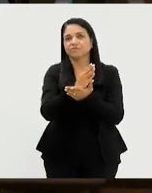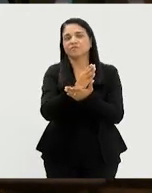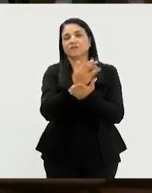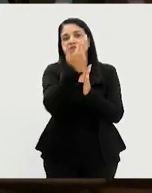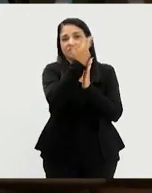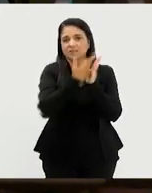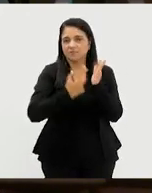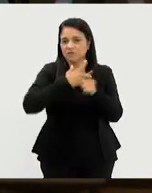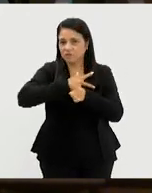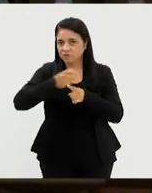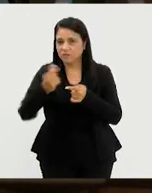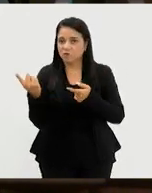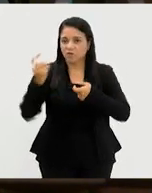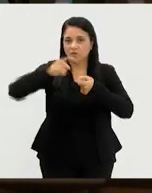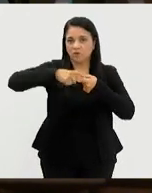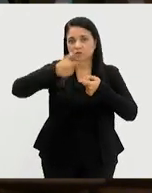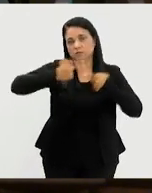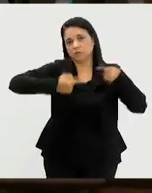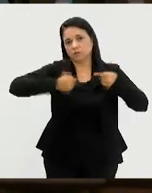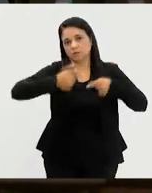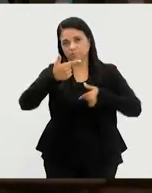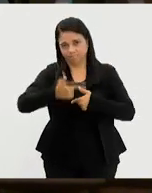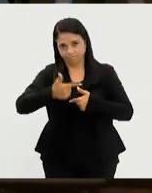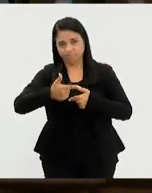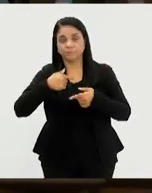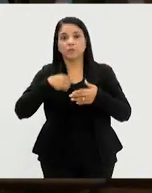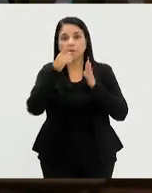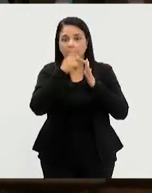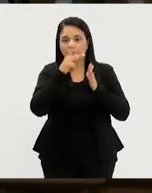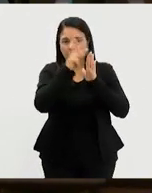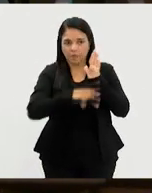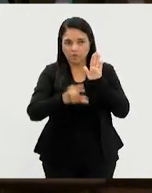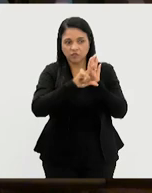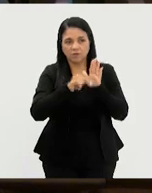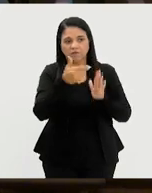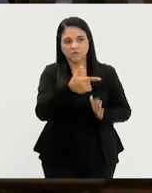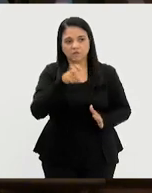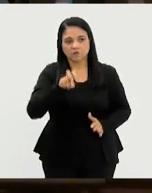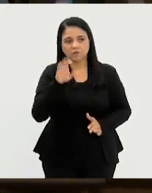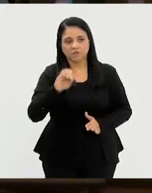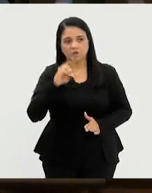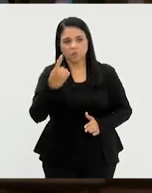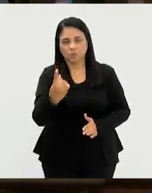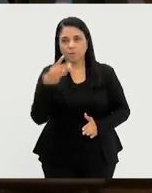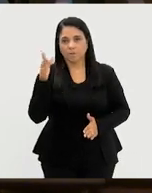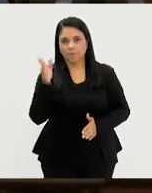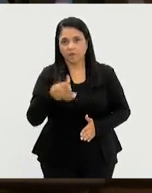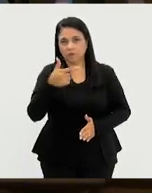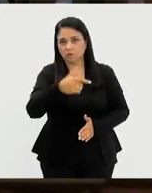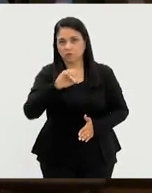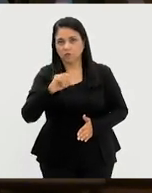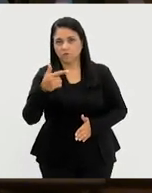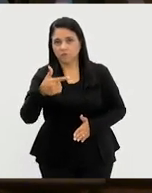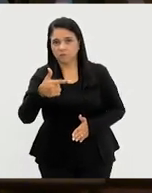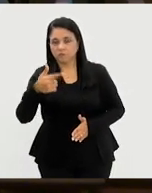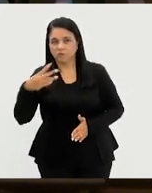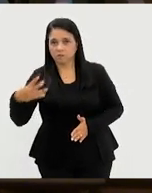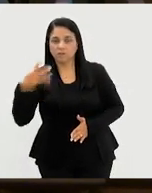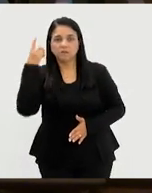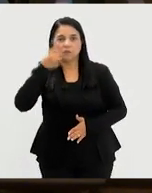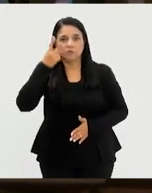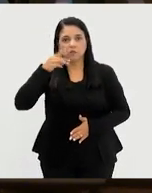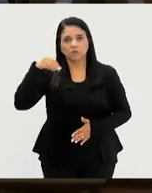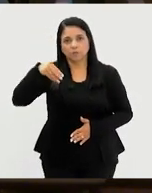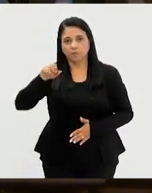do vencido para segunda discussão Anunci o projeto de lei número 2 deor deput cone